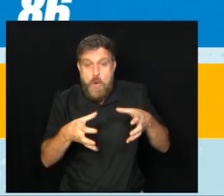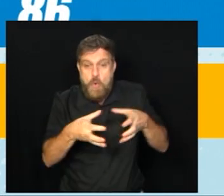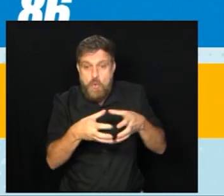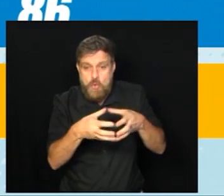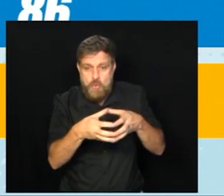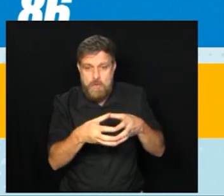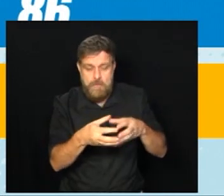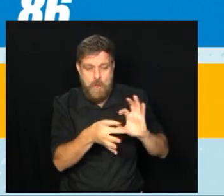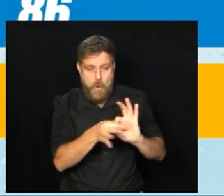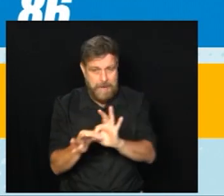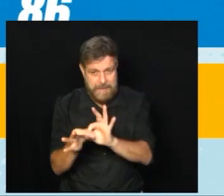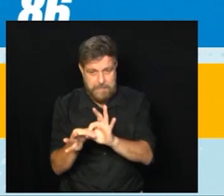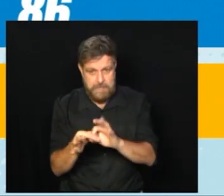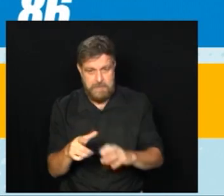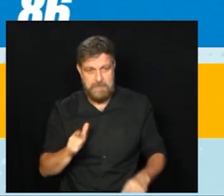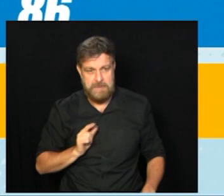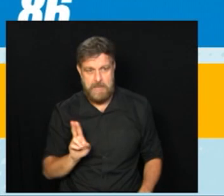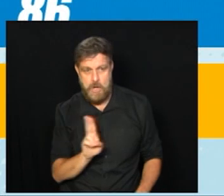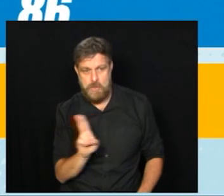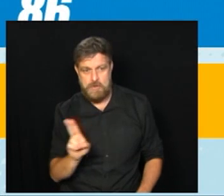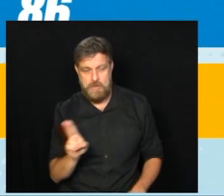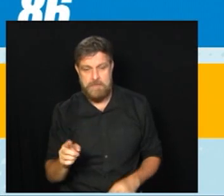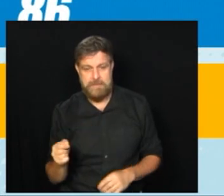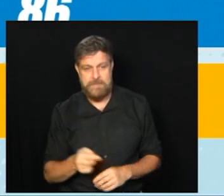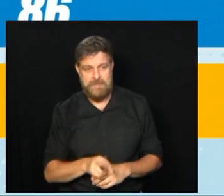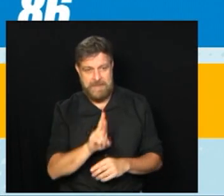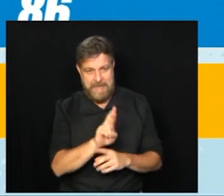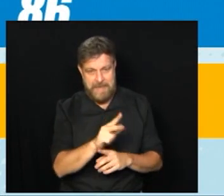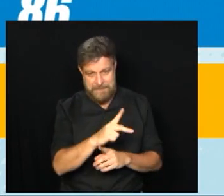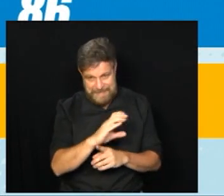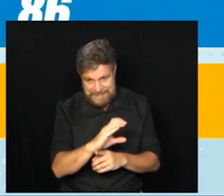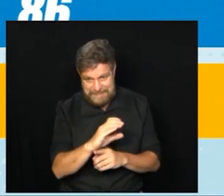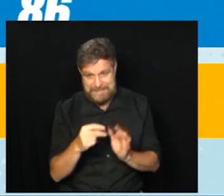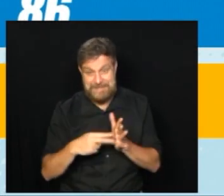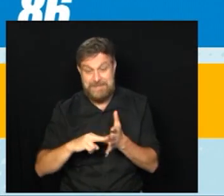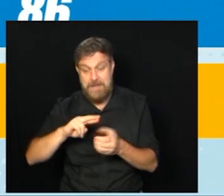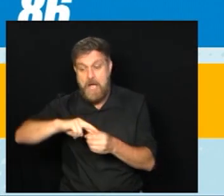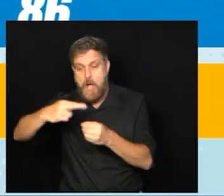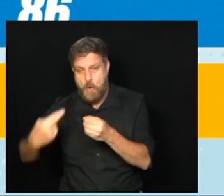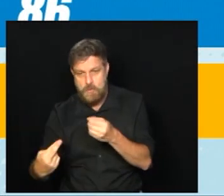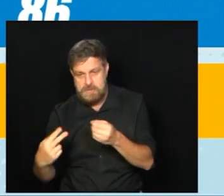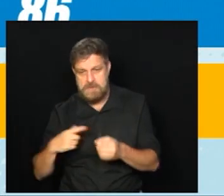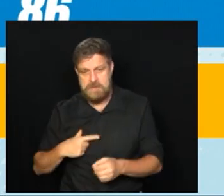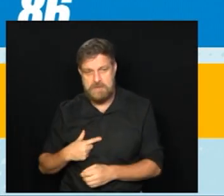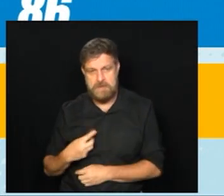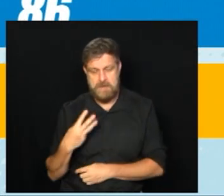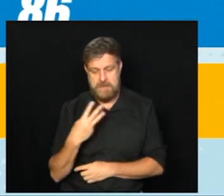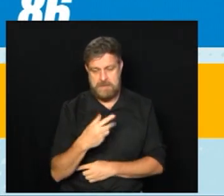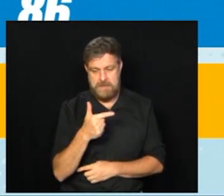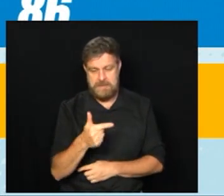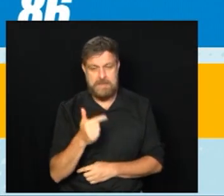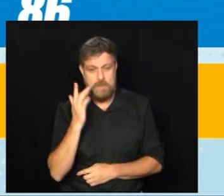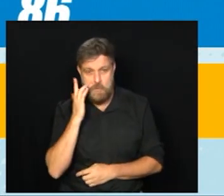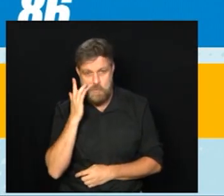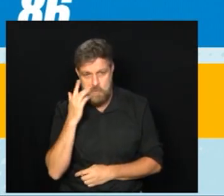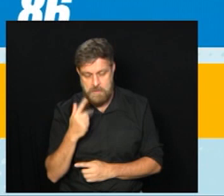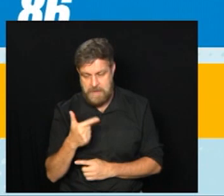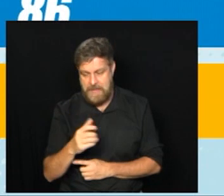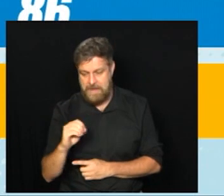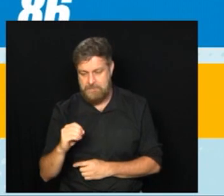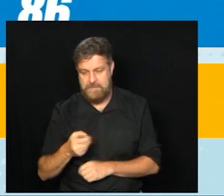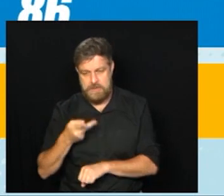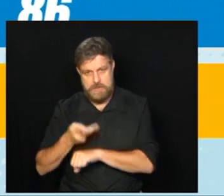Russo, tá a sigla em inglês, subiu para a 2ª colocação, então 32 medalhas de ouro, 20 medalhas